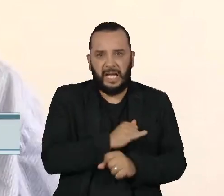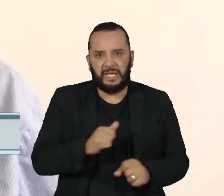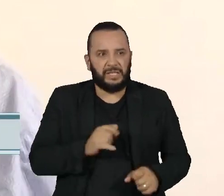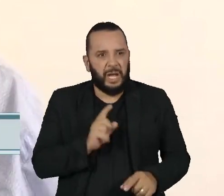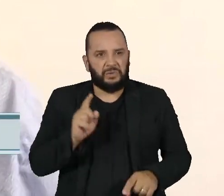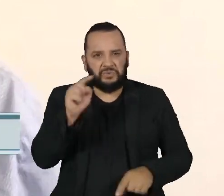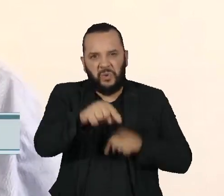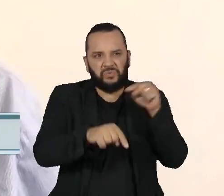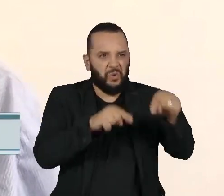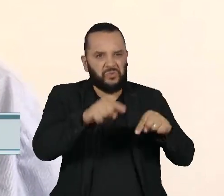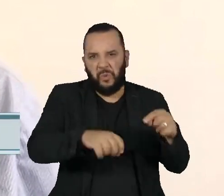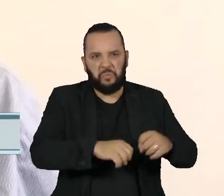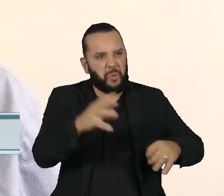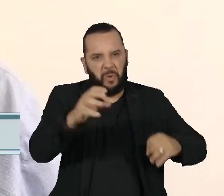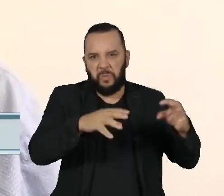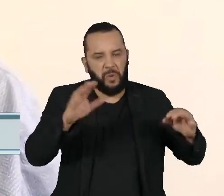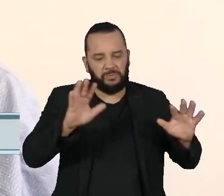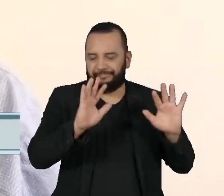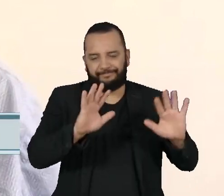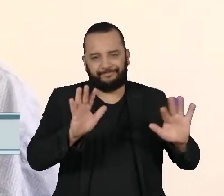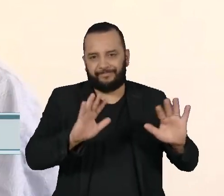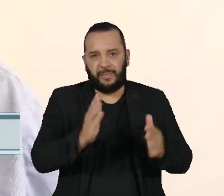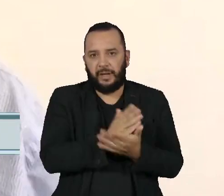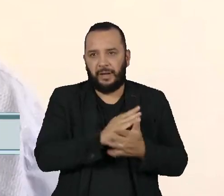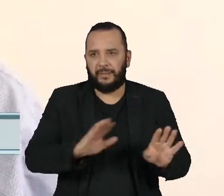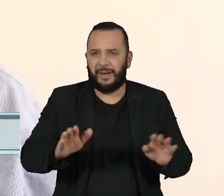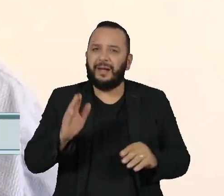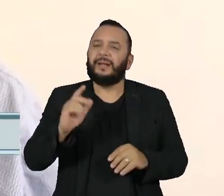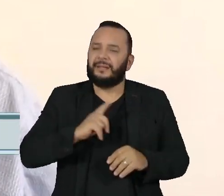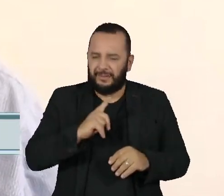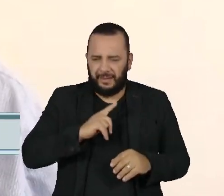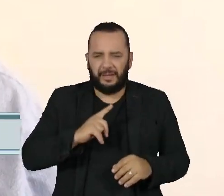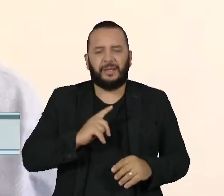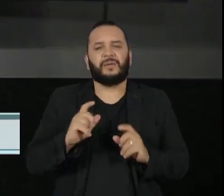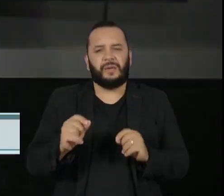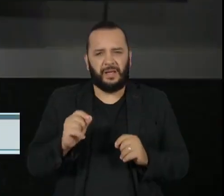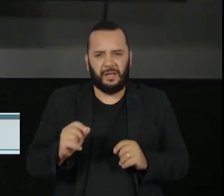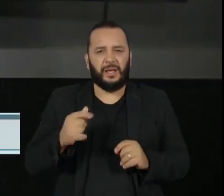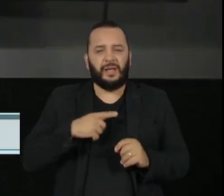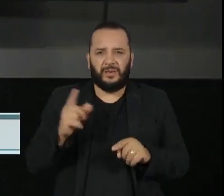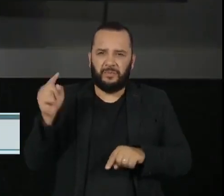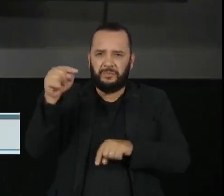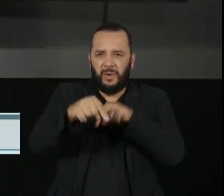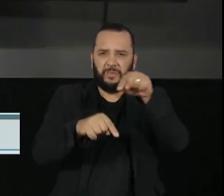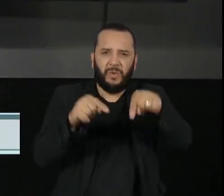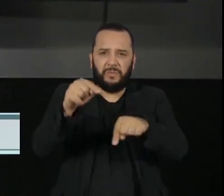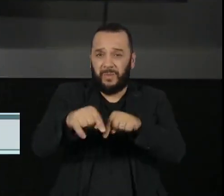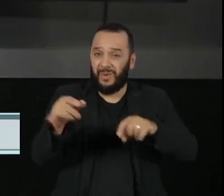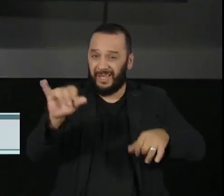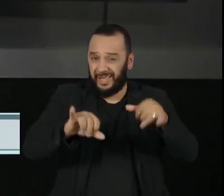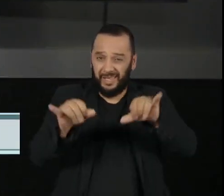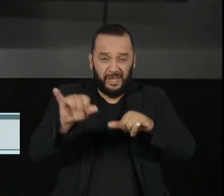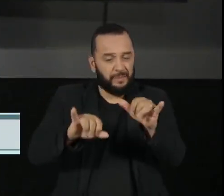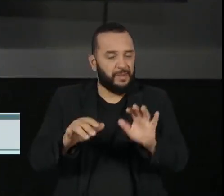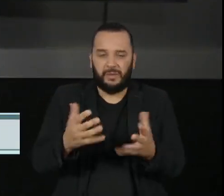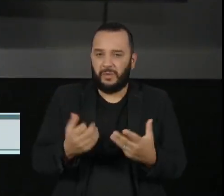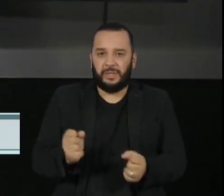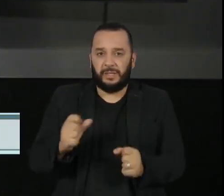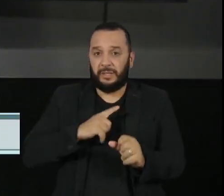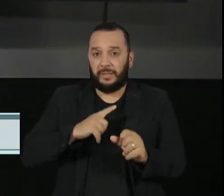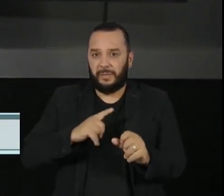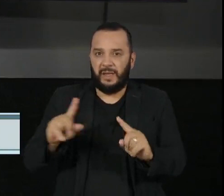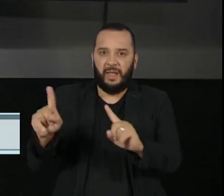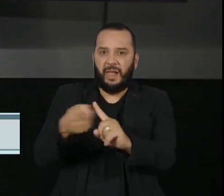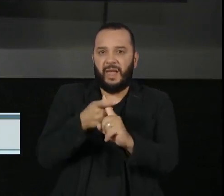limitar certos meios. E aí aqui nós entramos, então, nas armas proibidas, armas químicas, e proíbe certos métodos. A tomada de reféns é um